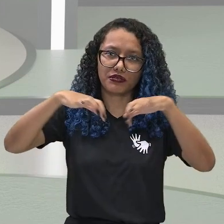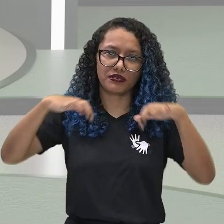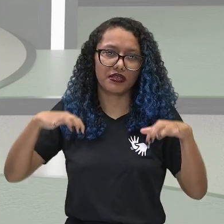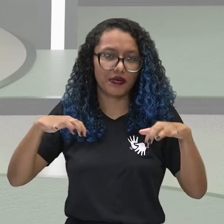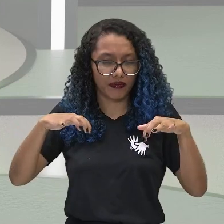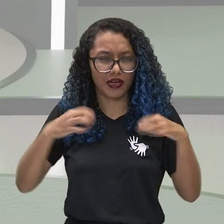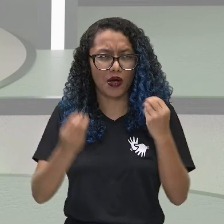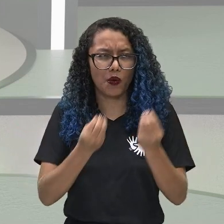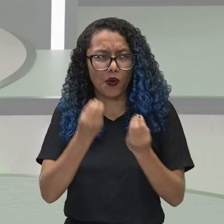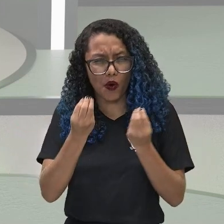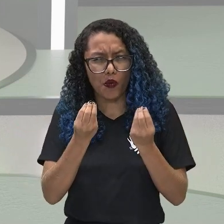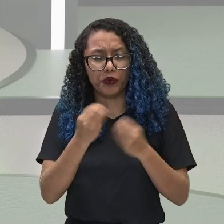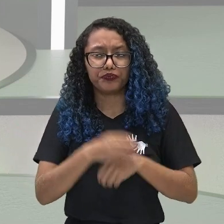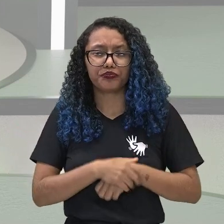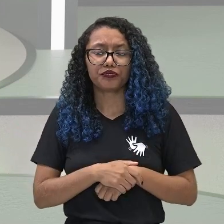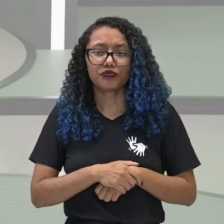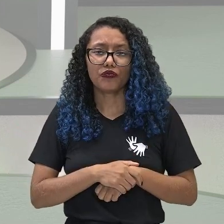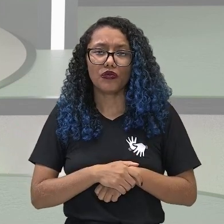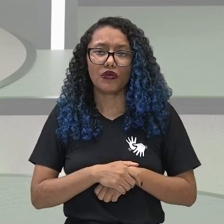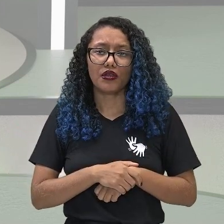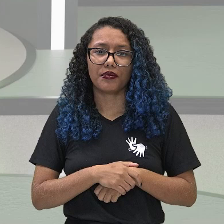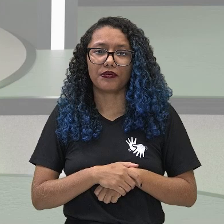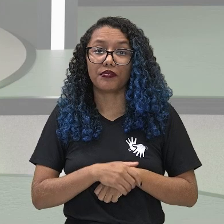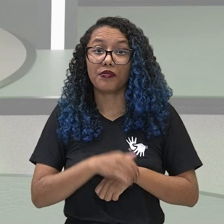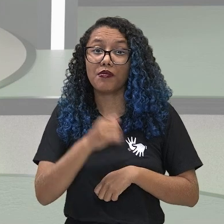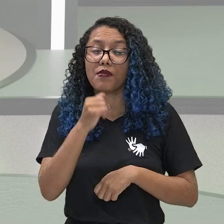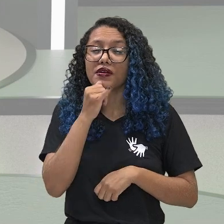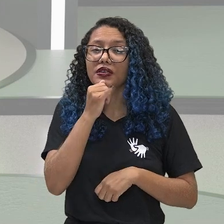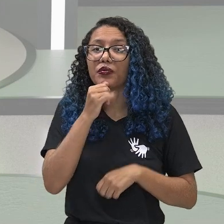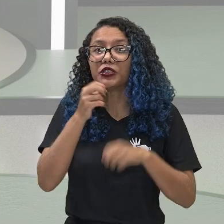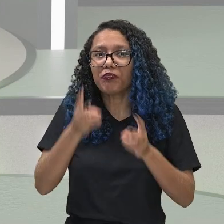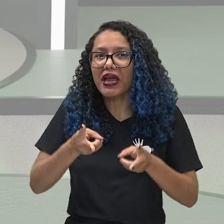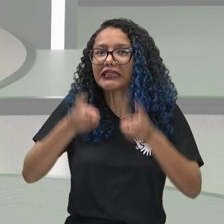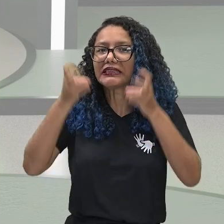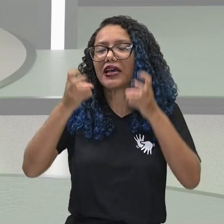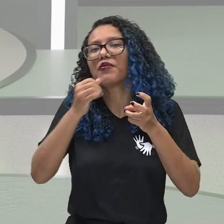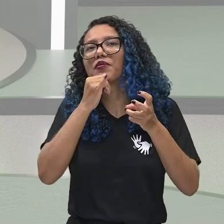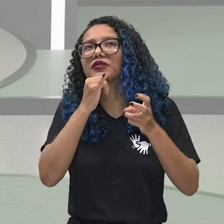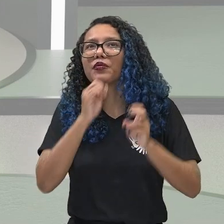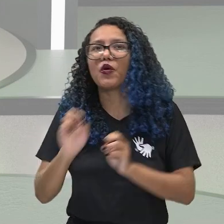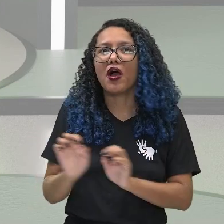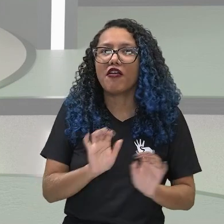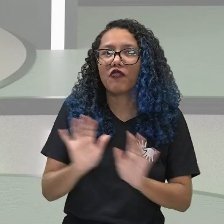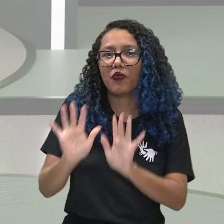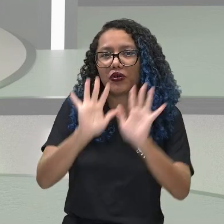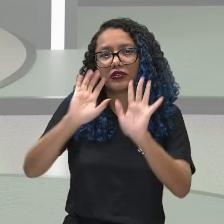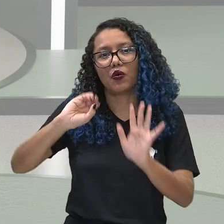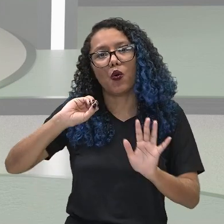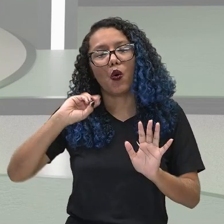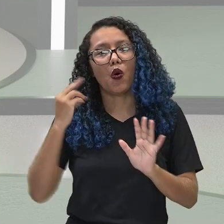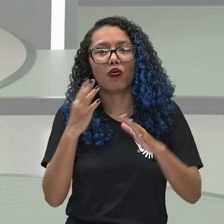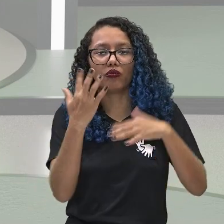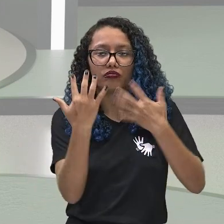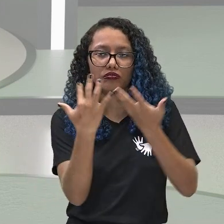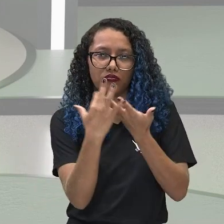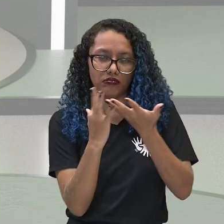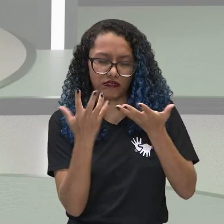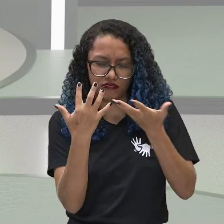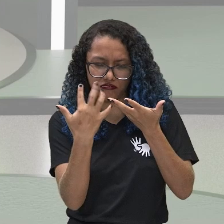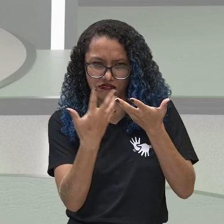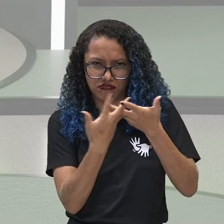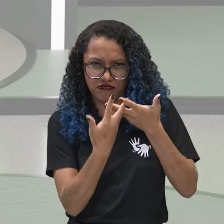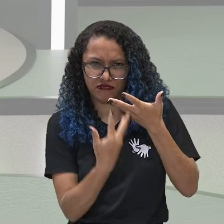meio físico, como a evaporação ou a filtração.